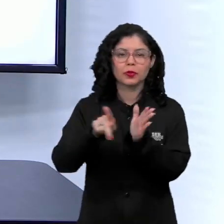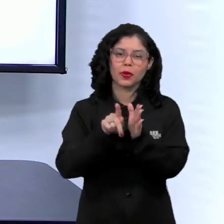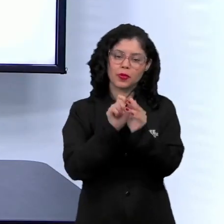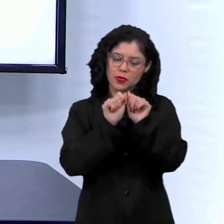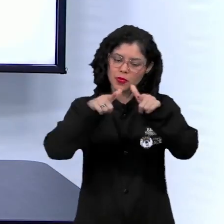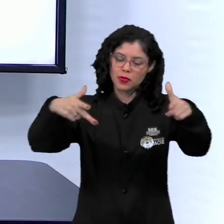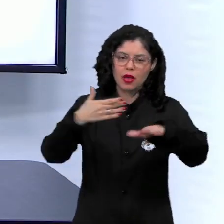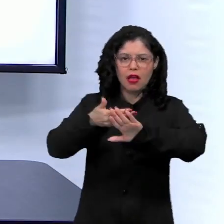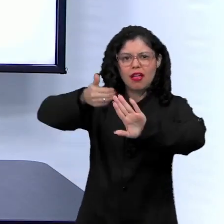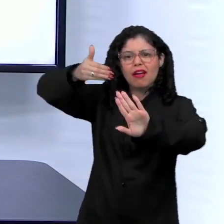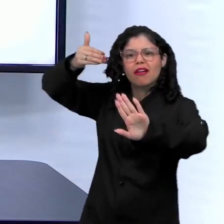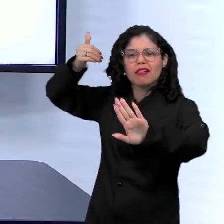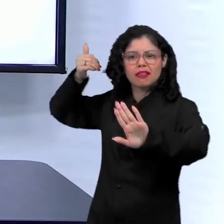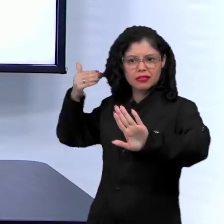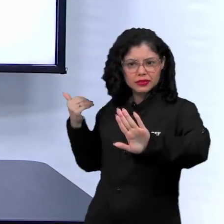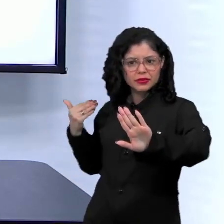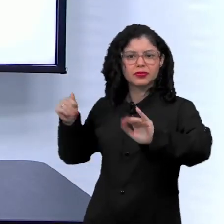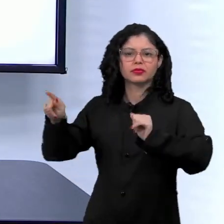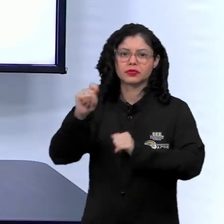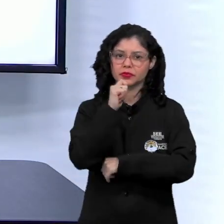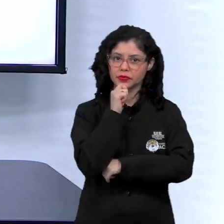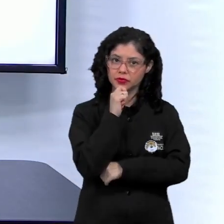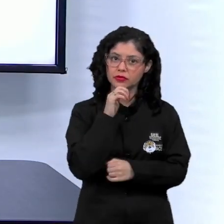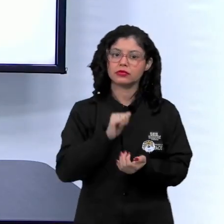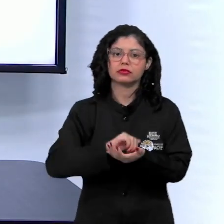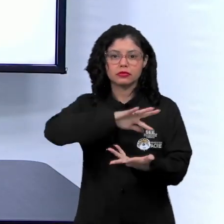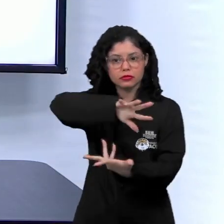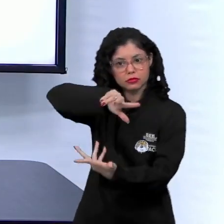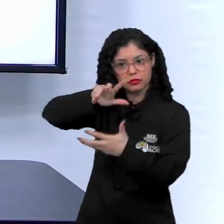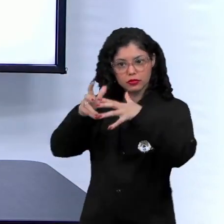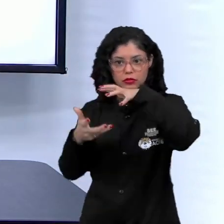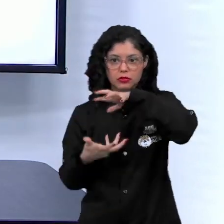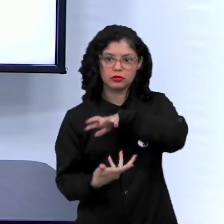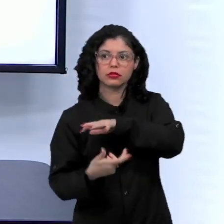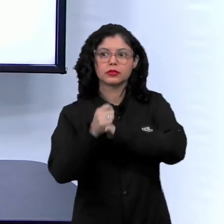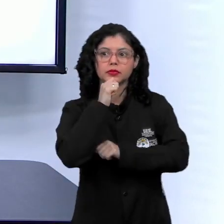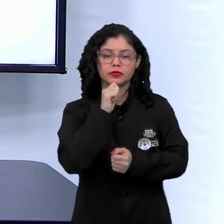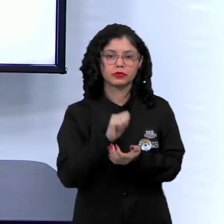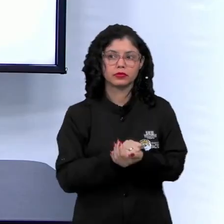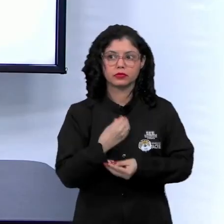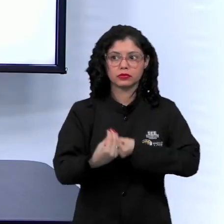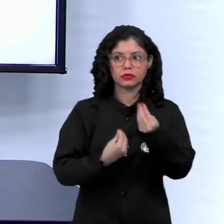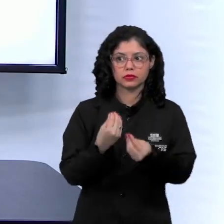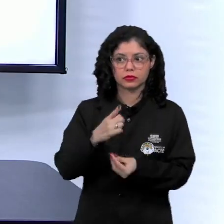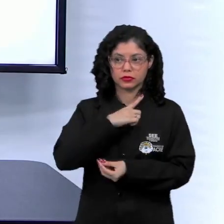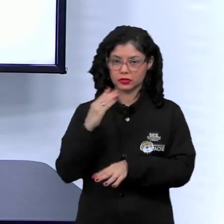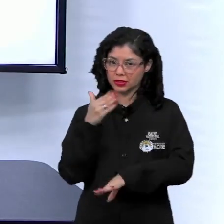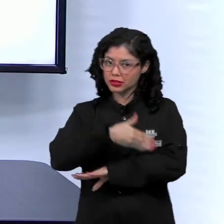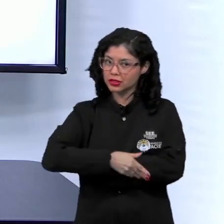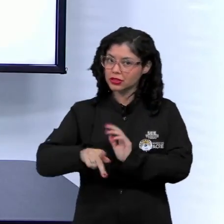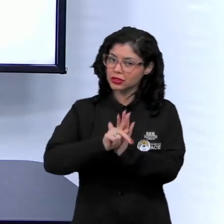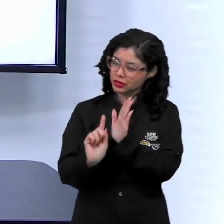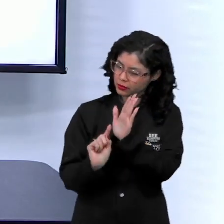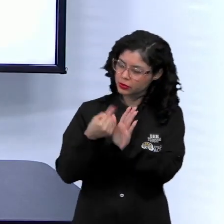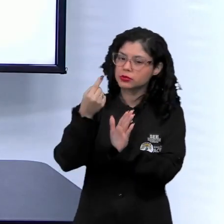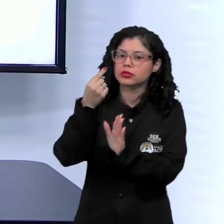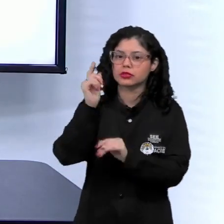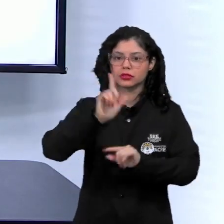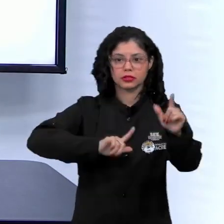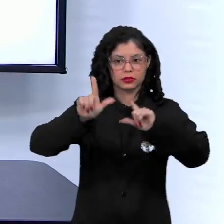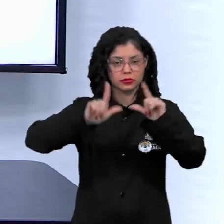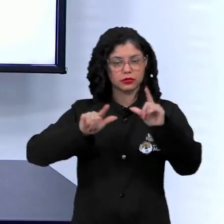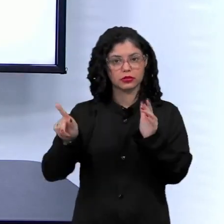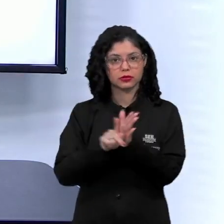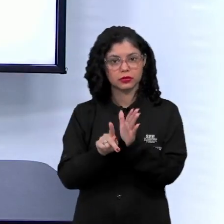circulação, desde lá que eu falei para vocês, com a globalização, quando teve a primeira televisão,